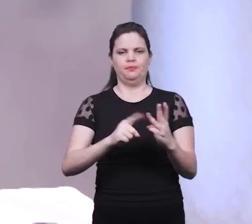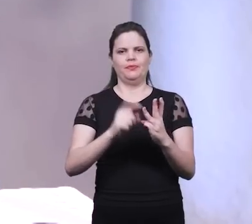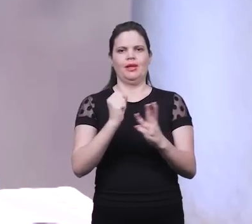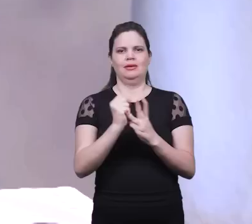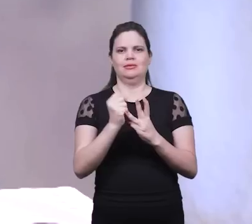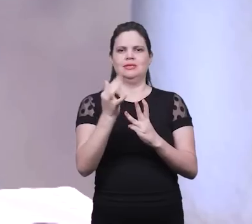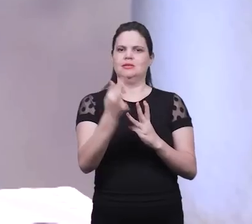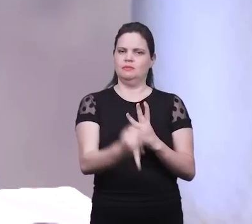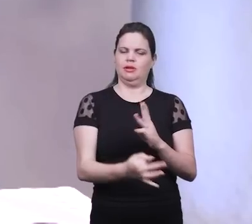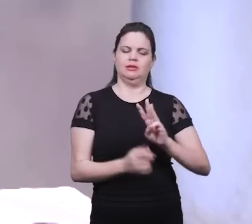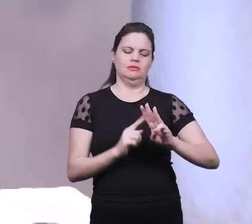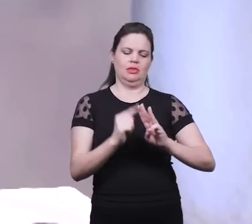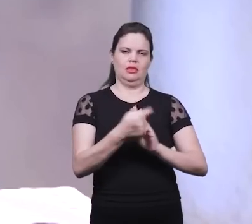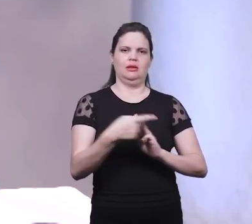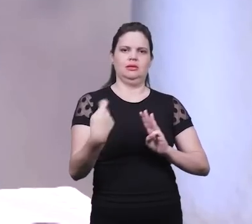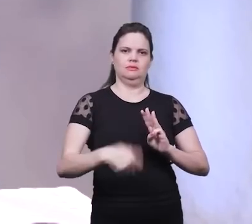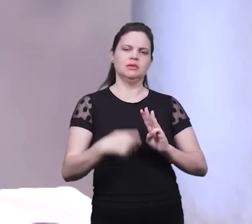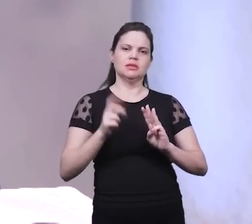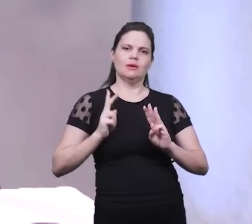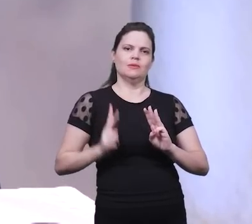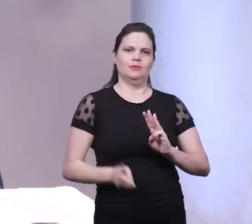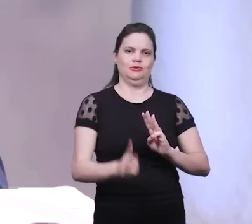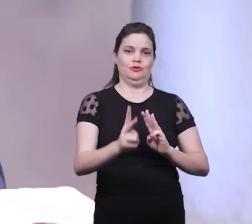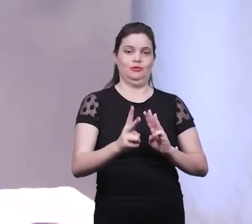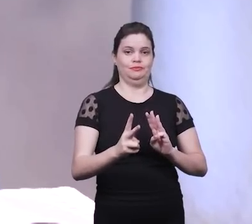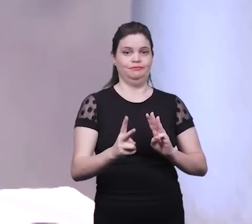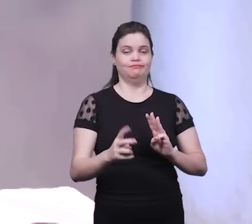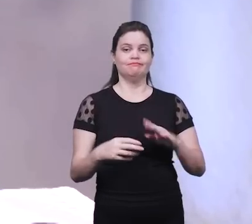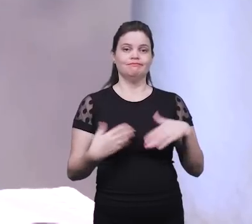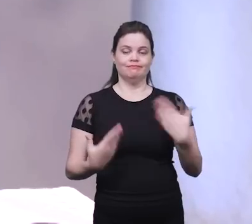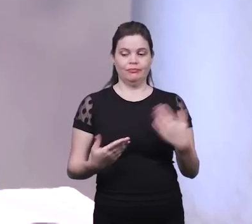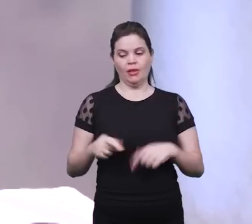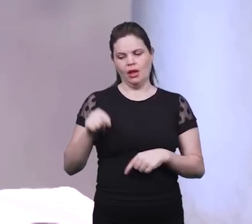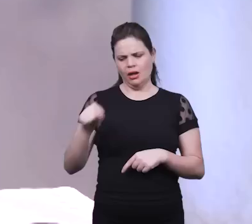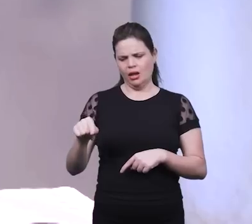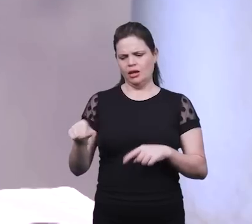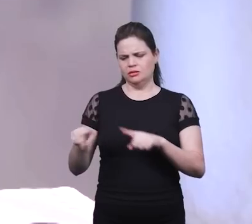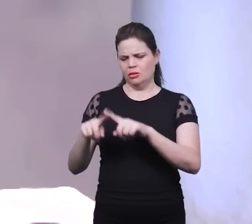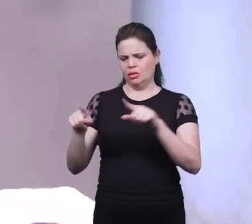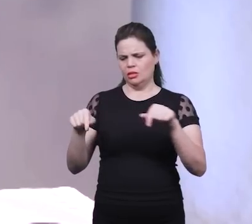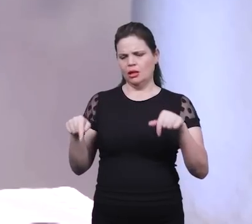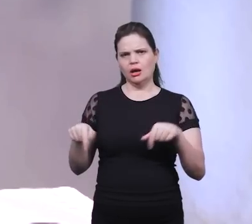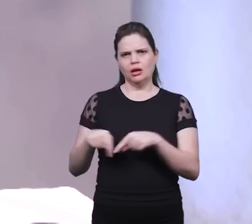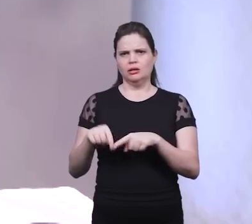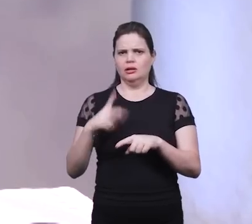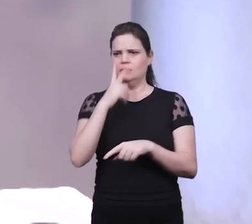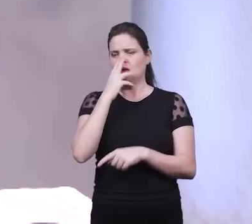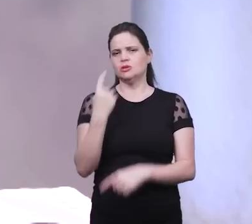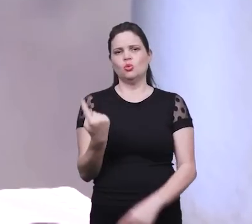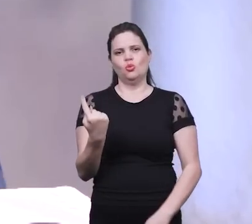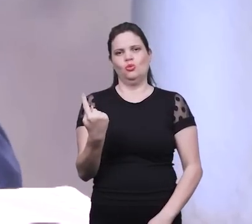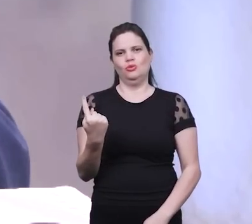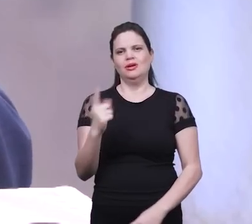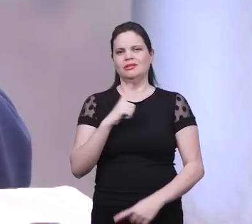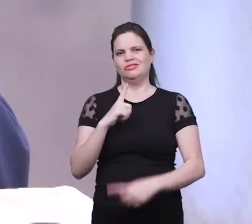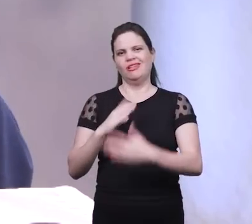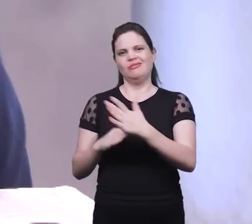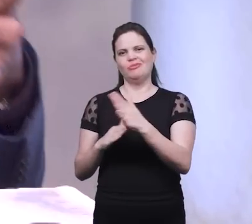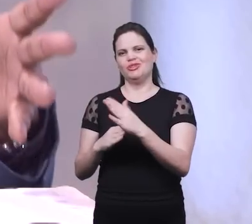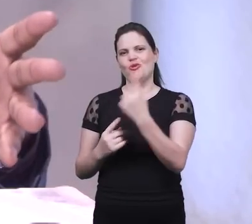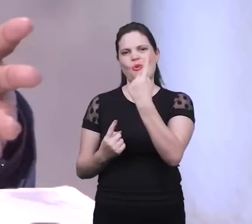limite. Aquele tanque era o limite, mas hoje nós vemos o período da graça. A graça